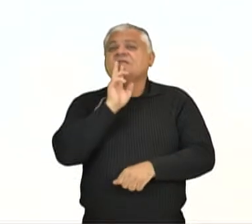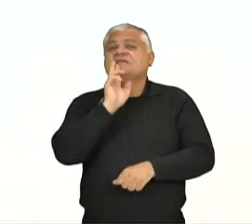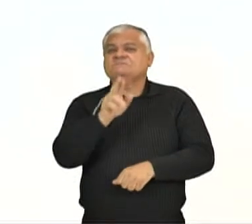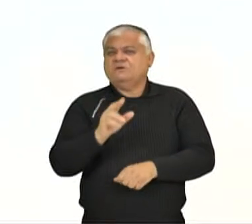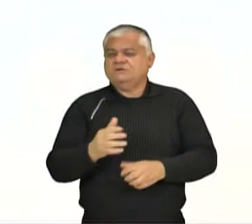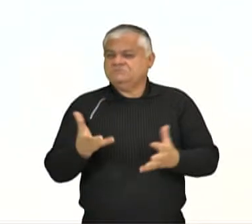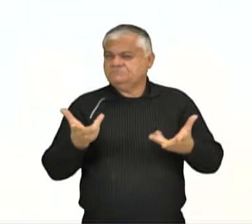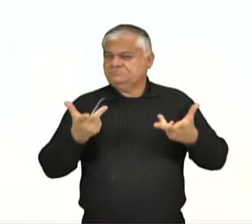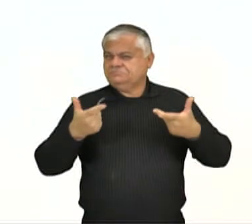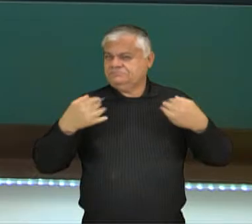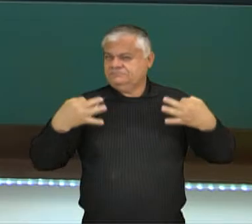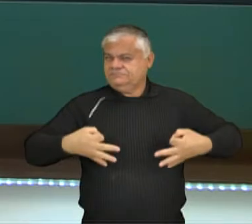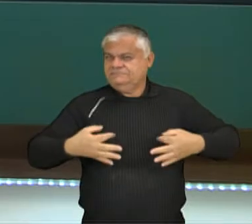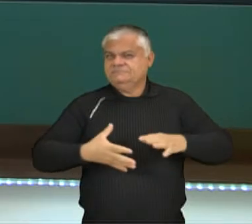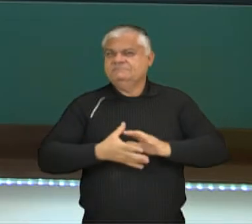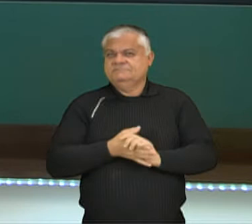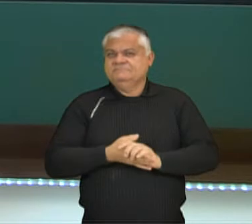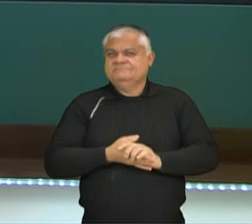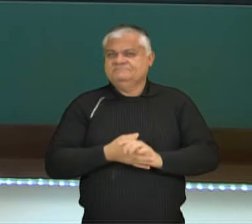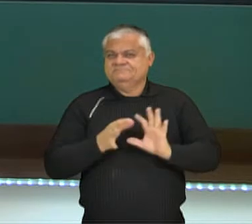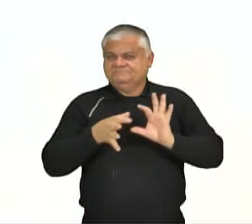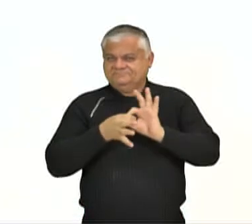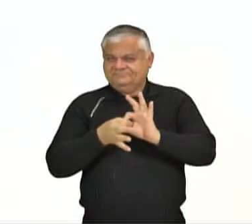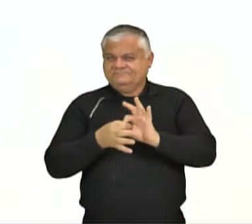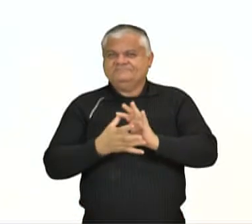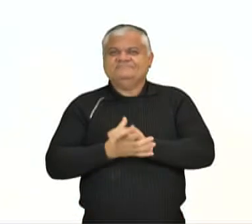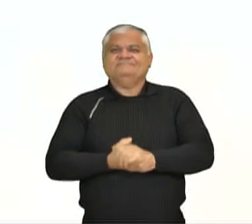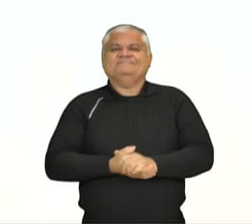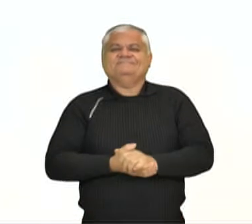bem caprichada, tá? Bem completa.